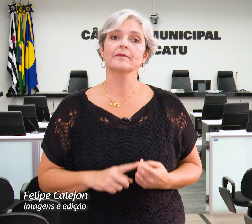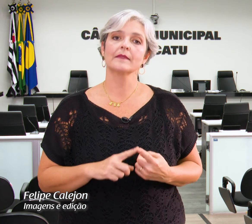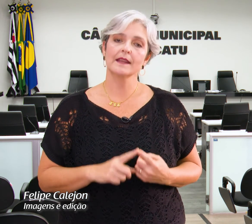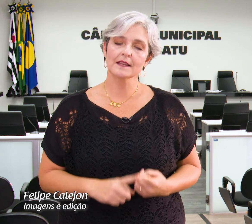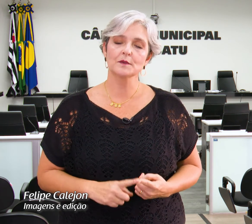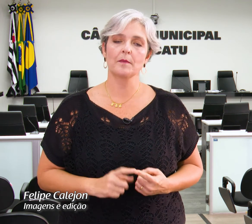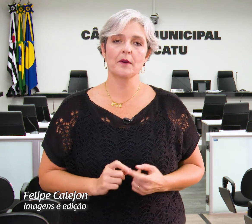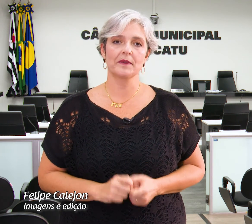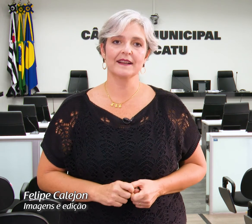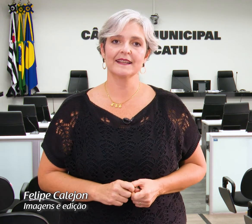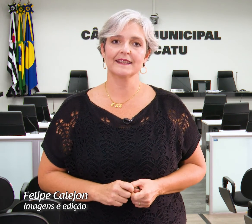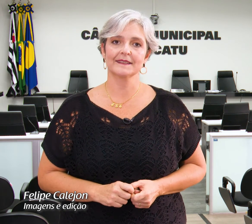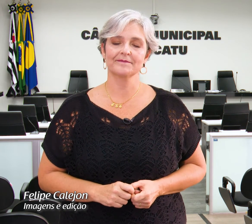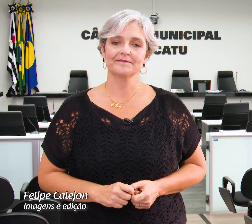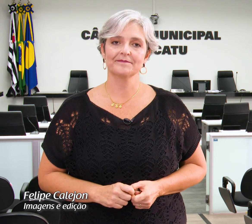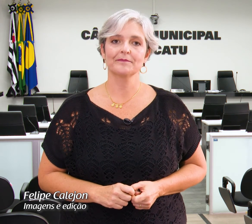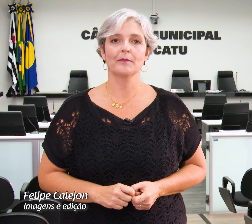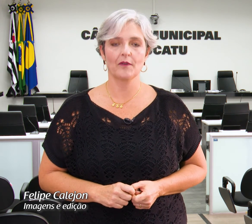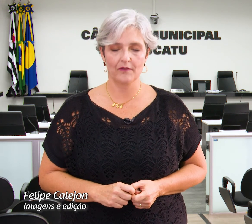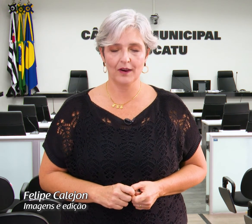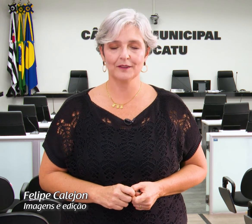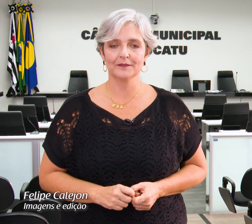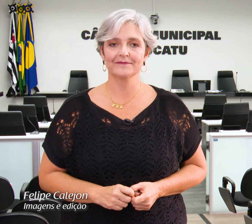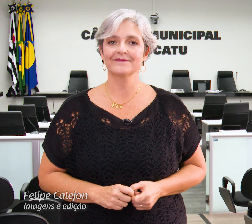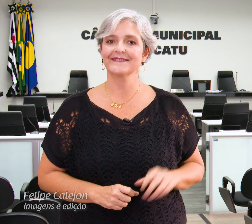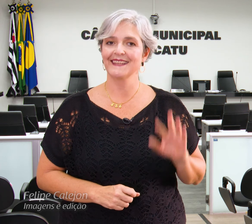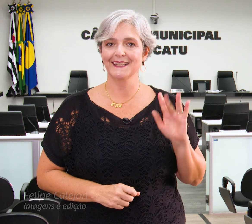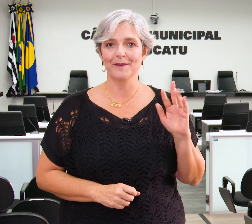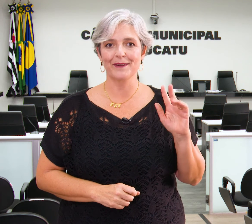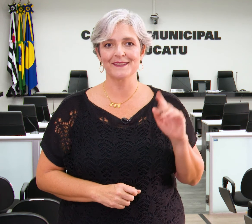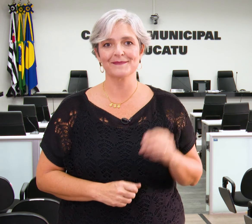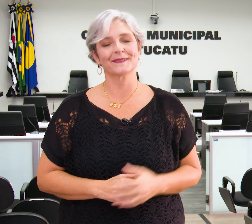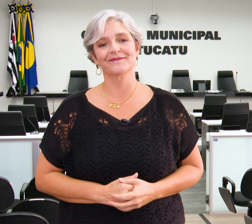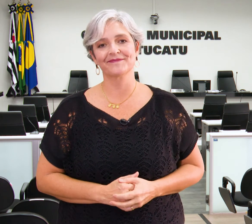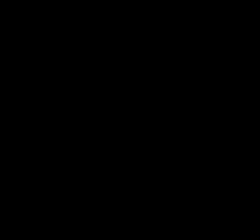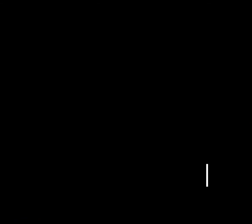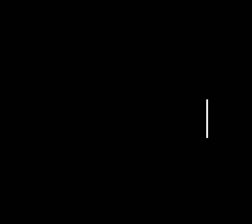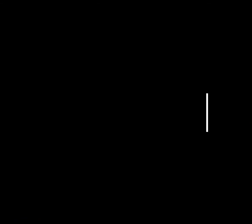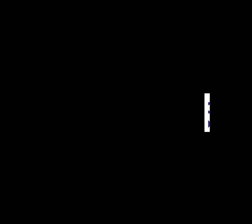máscara e a sua própria caneta. Bom voto e até a